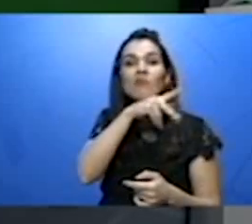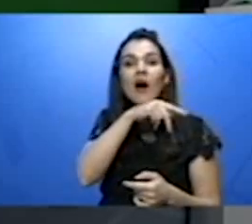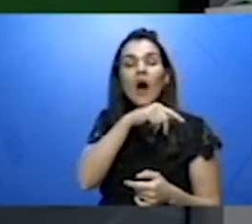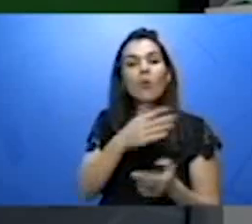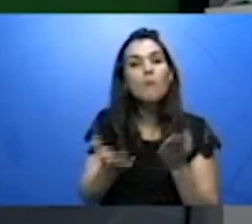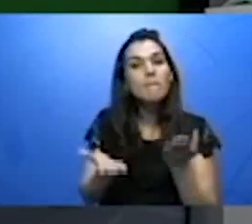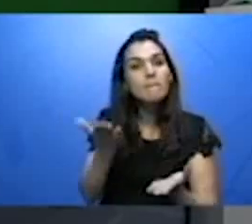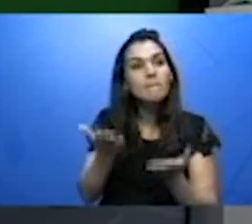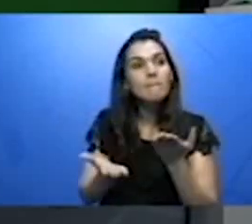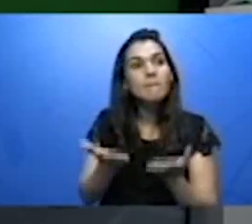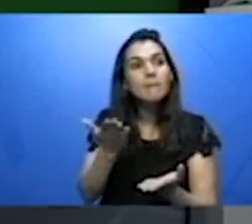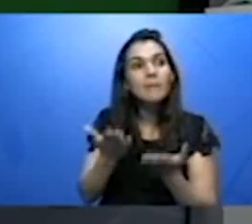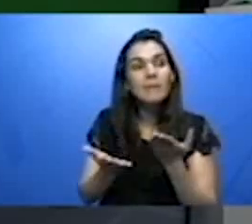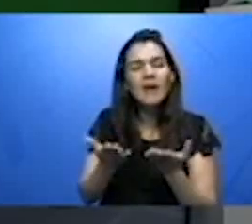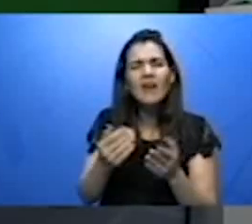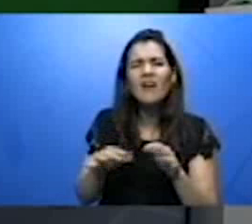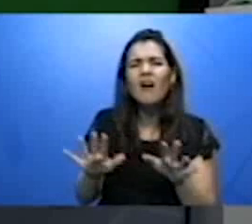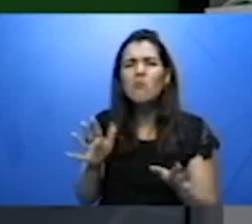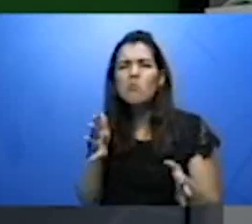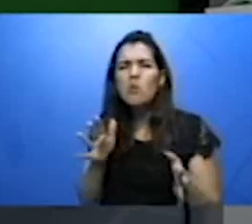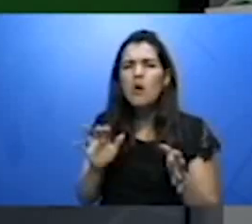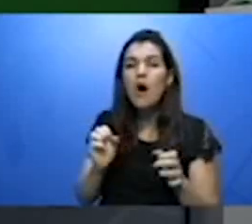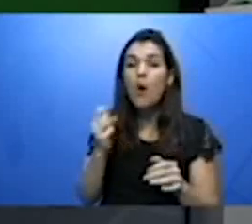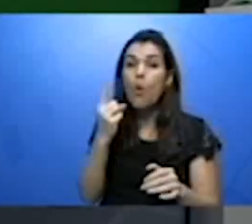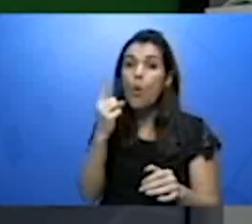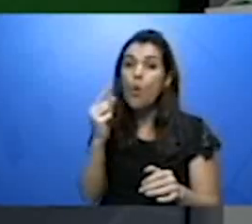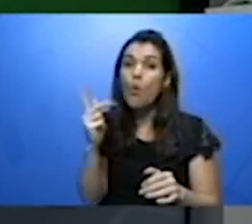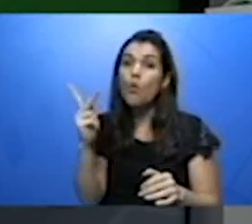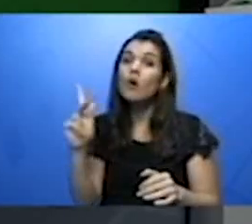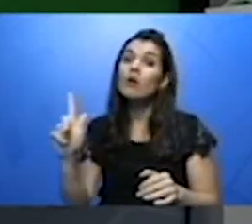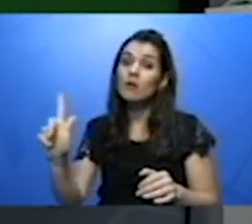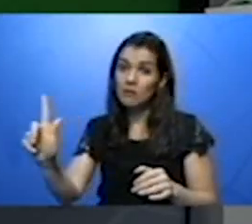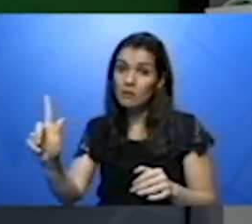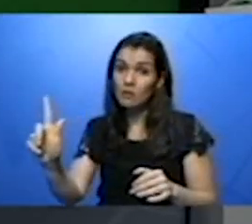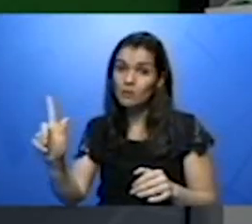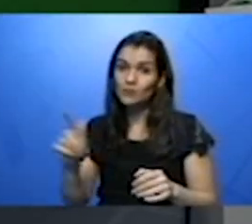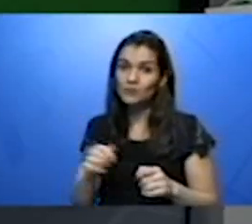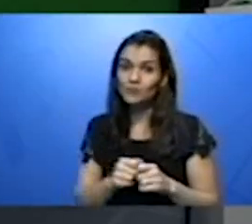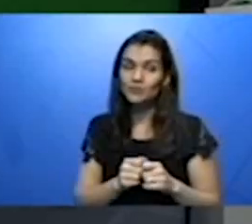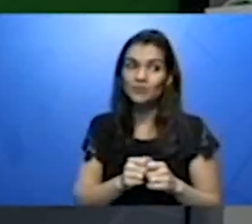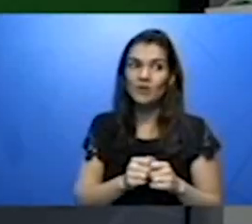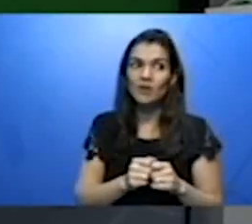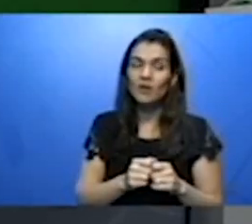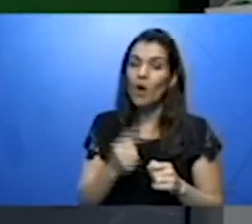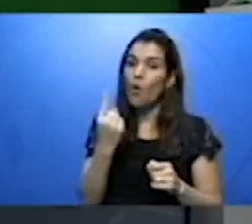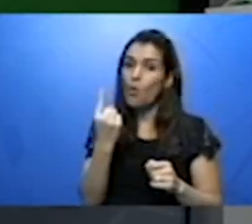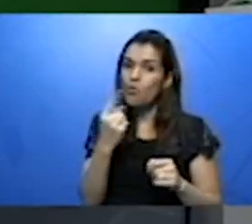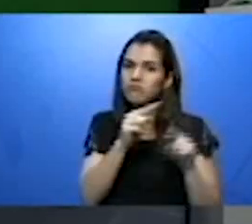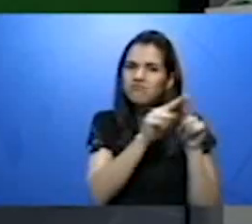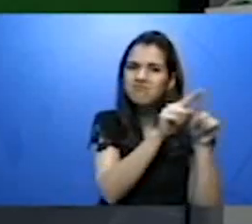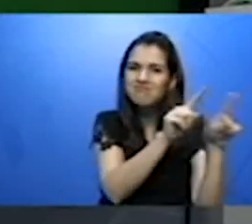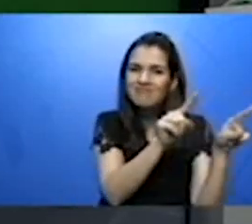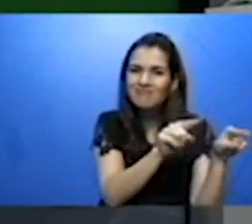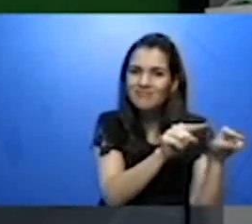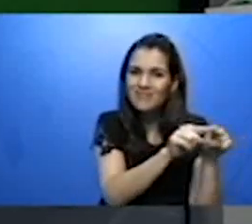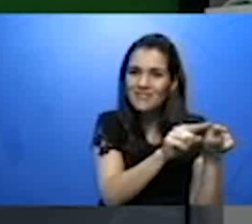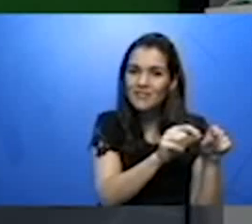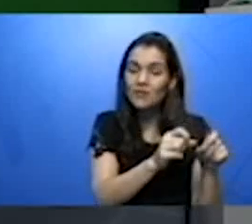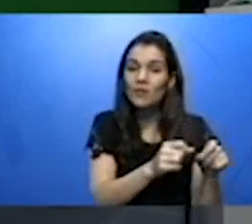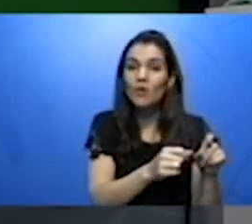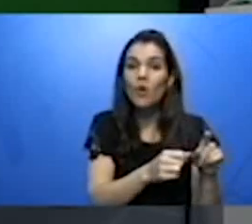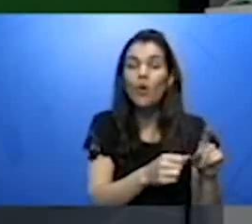que pesa né em média 1kg e que no material do horário seria representado por um cubinho